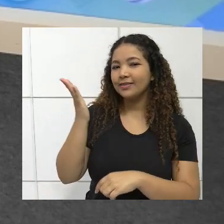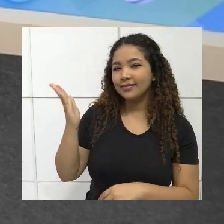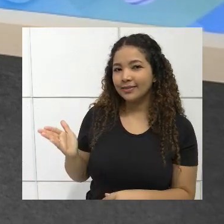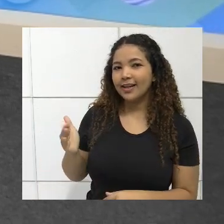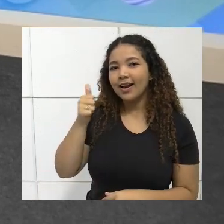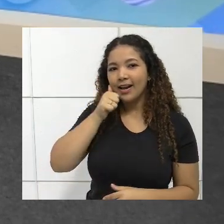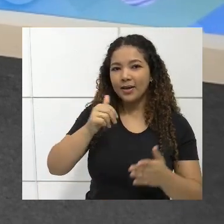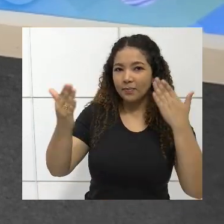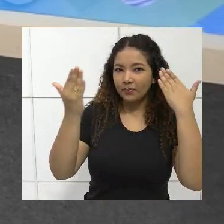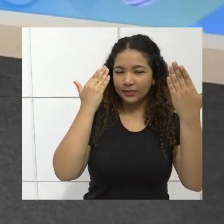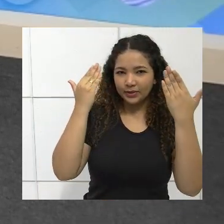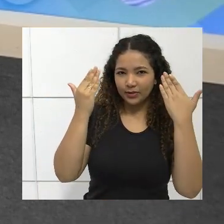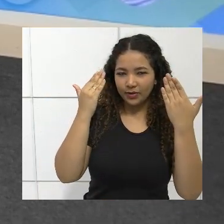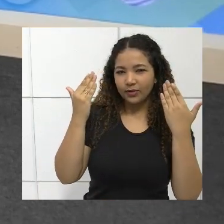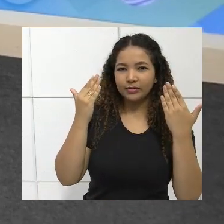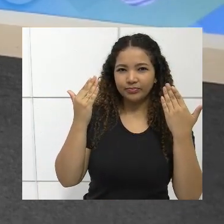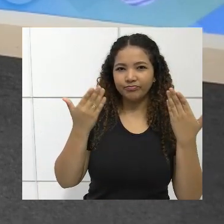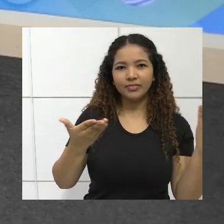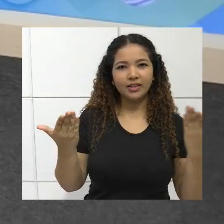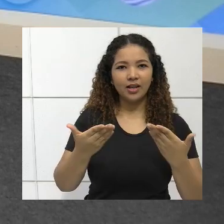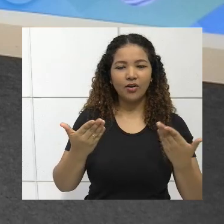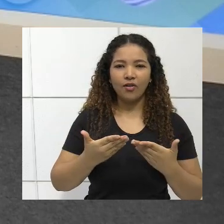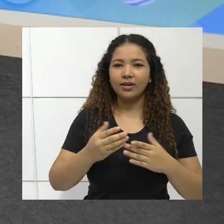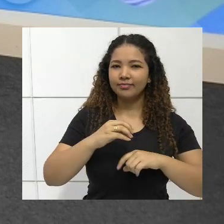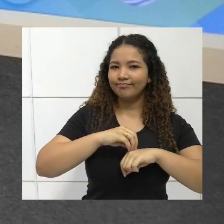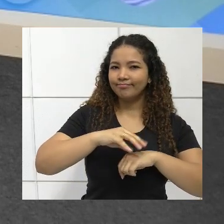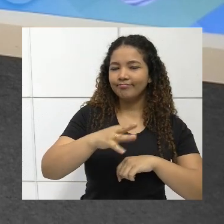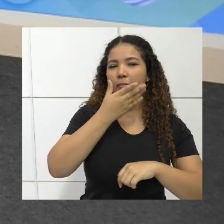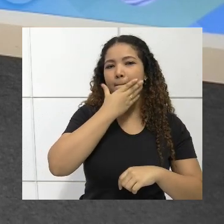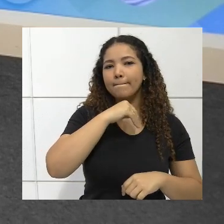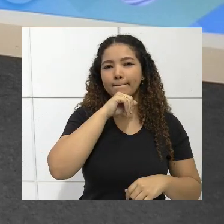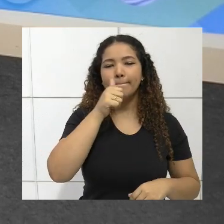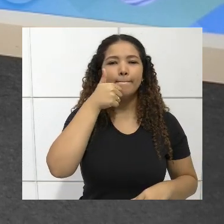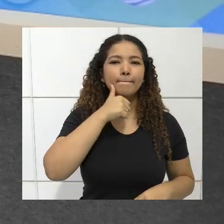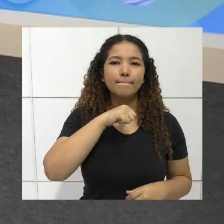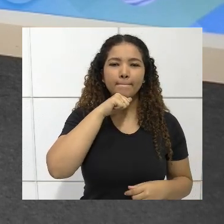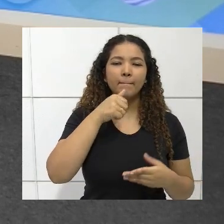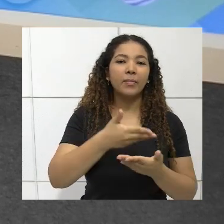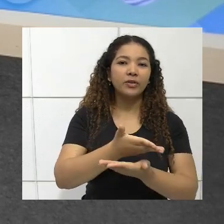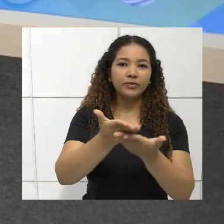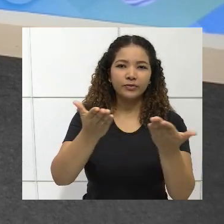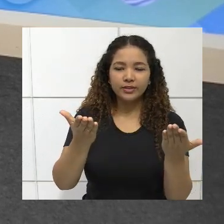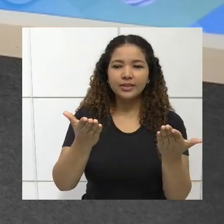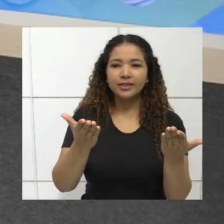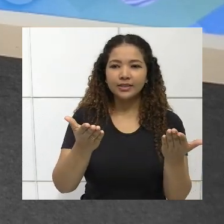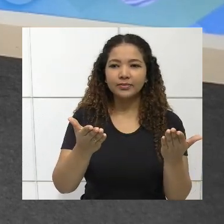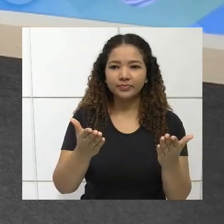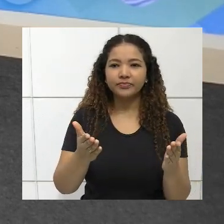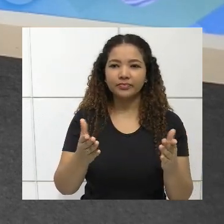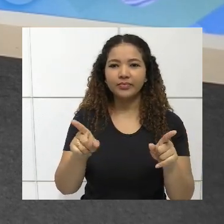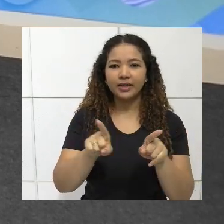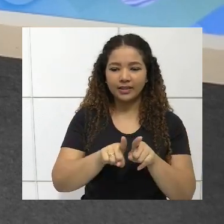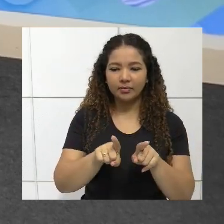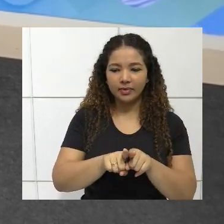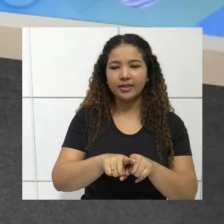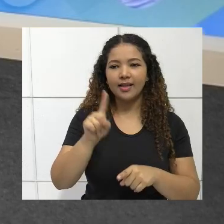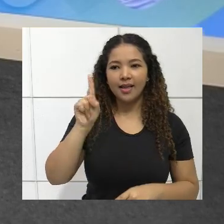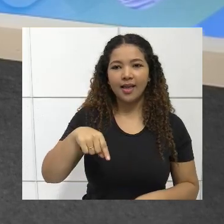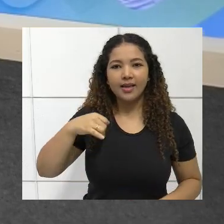Valdemira Ferreira. E eu deixo um recado para o papai e para a mamãe. Trazer os proventos para dentro da casa. Isso é